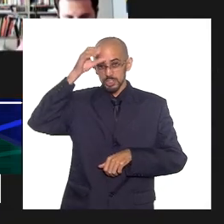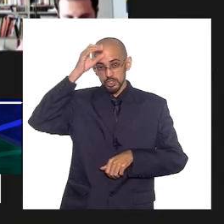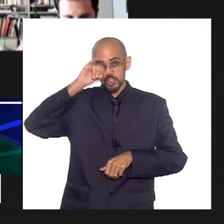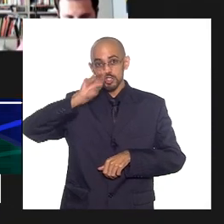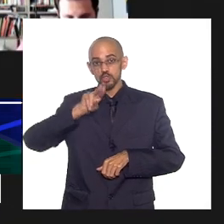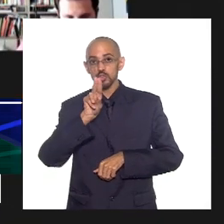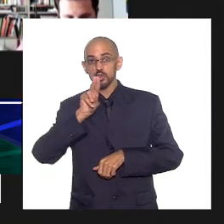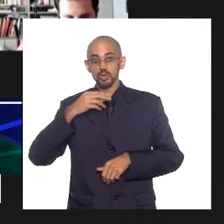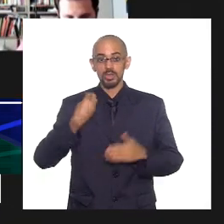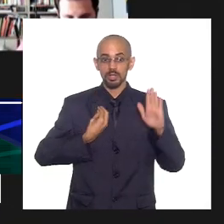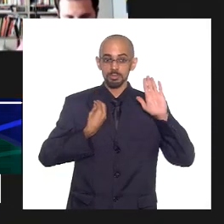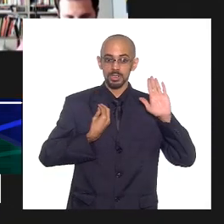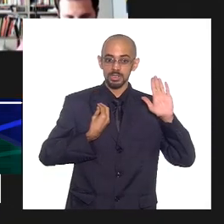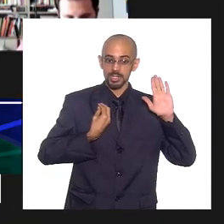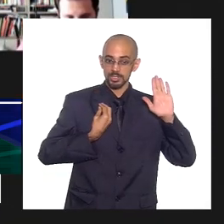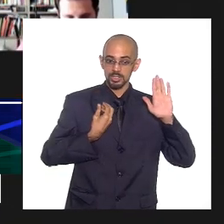deputada?